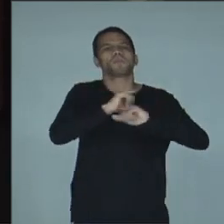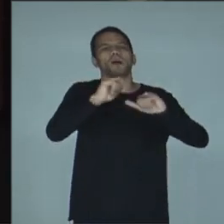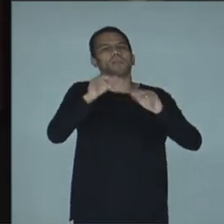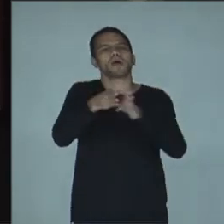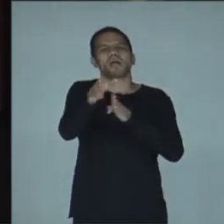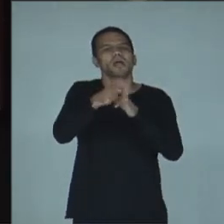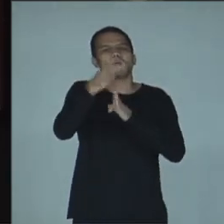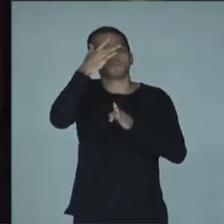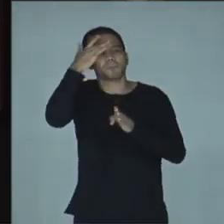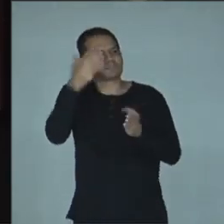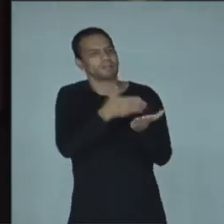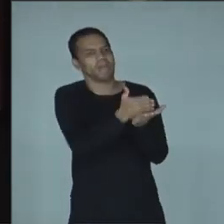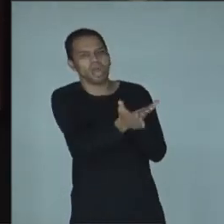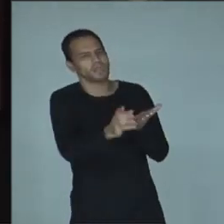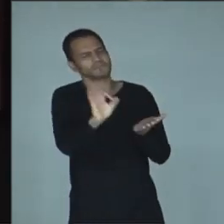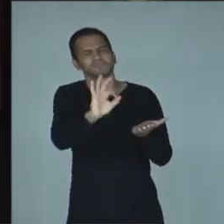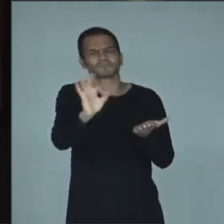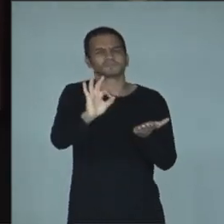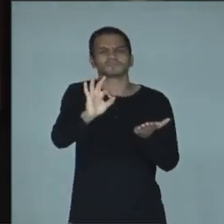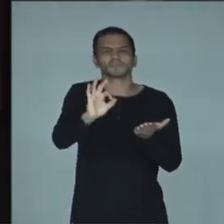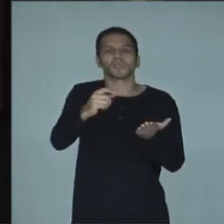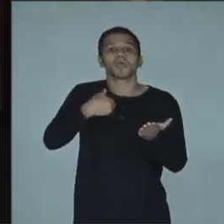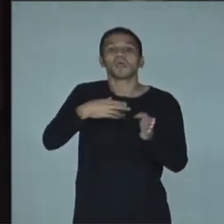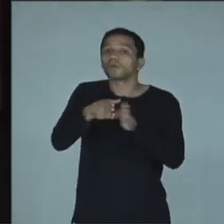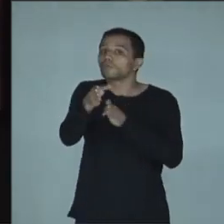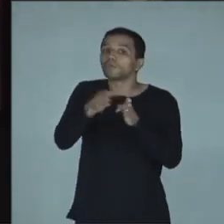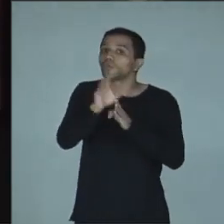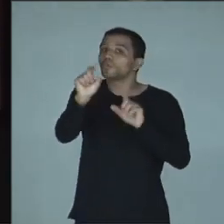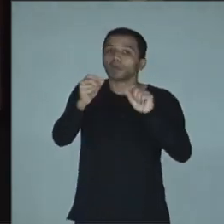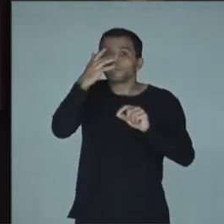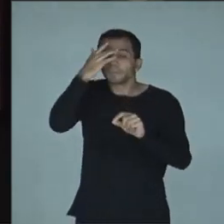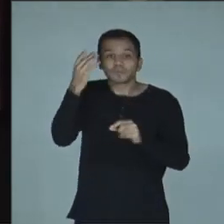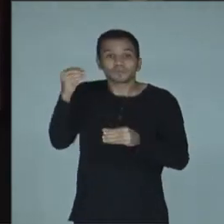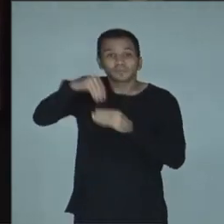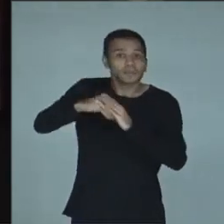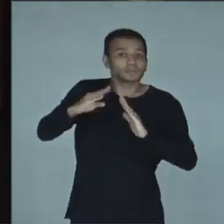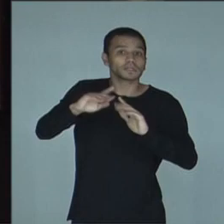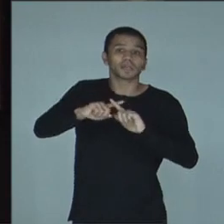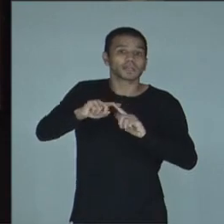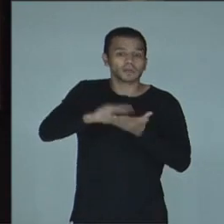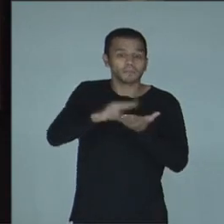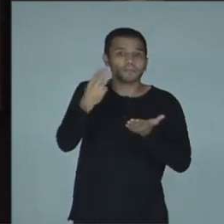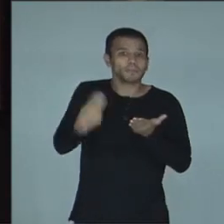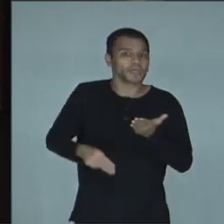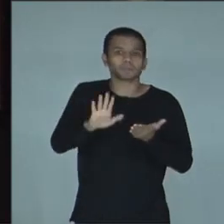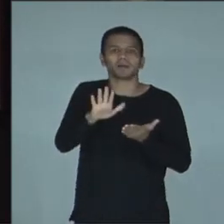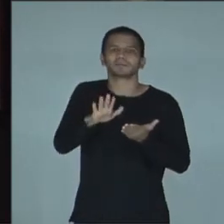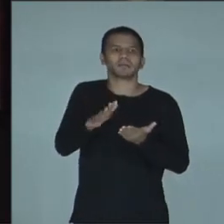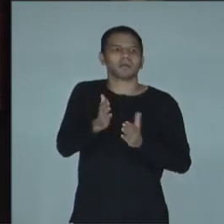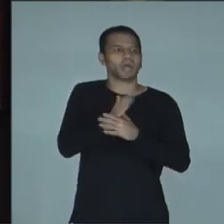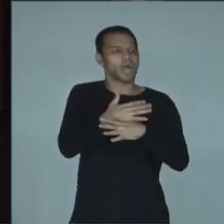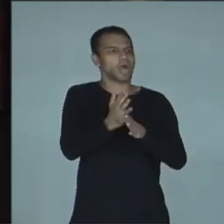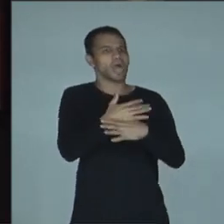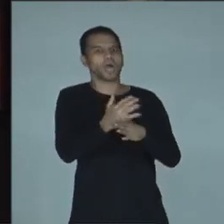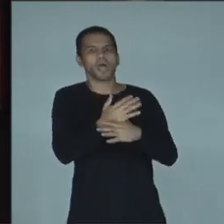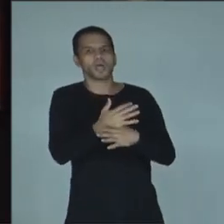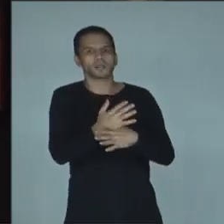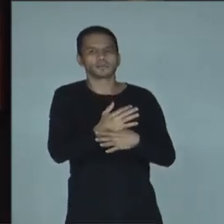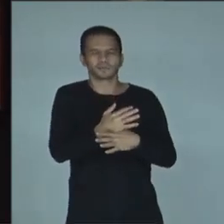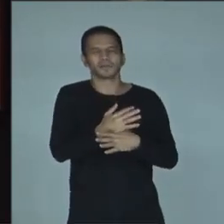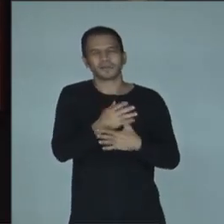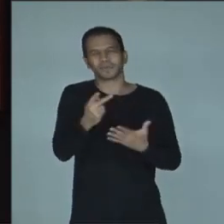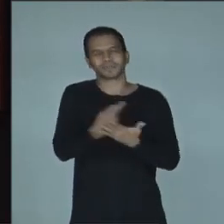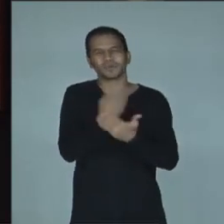tava lá no mundo perdido eu tô falando para alguém que estava dentro da igreja perdido tinha um filho pródigo que foi para